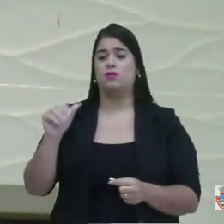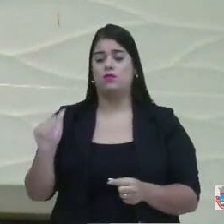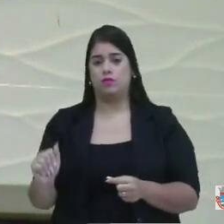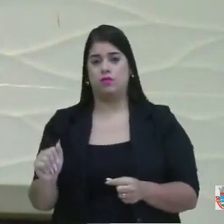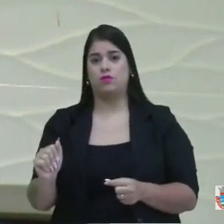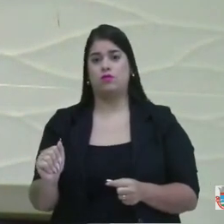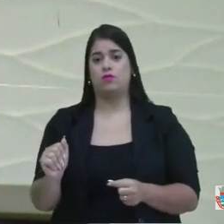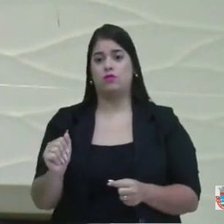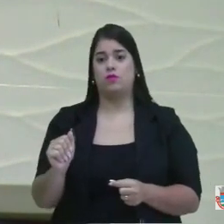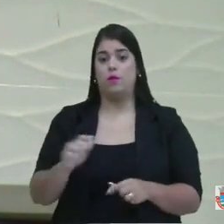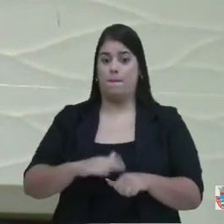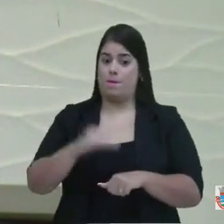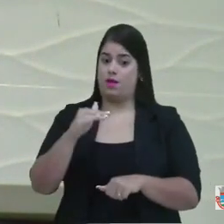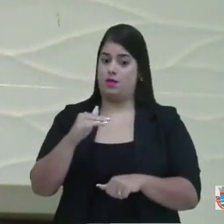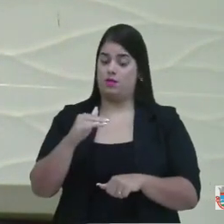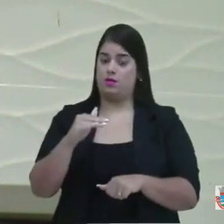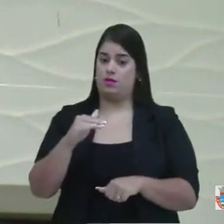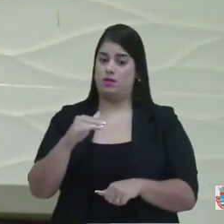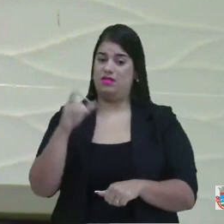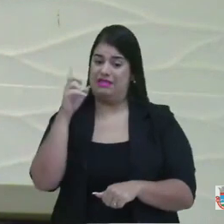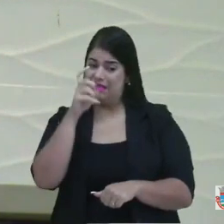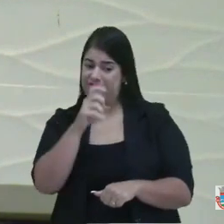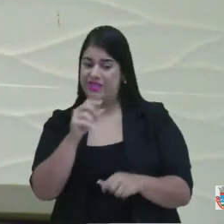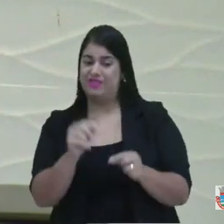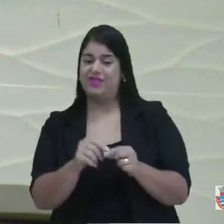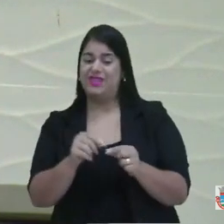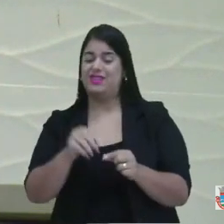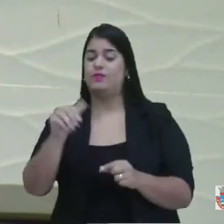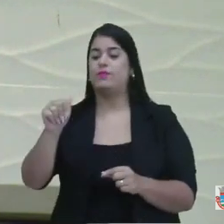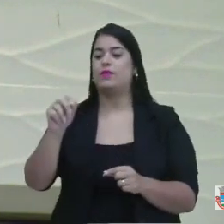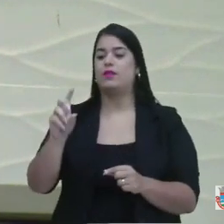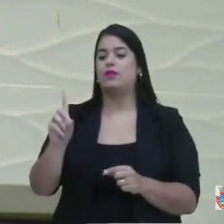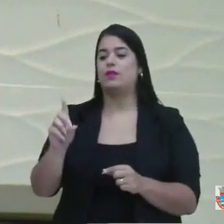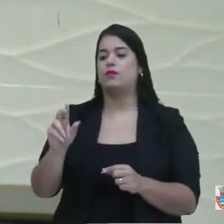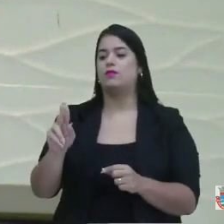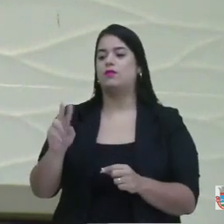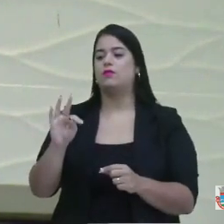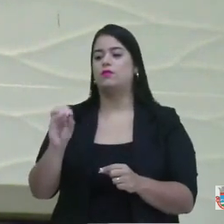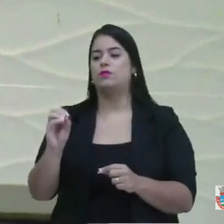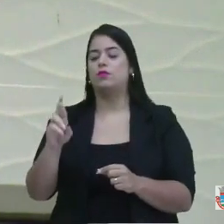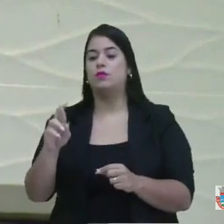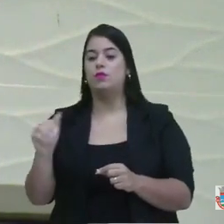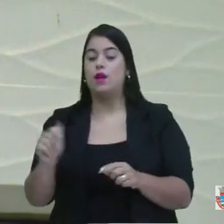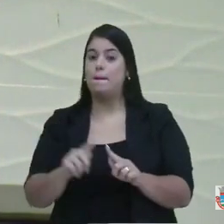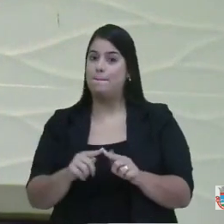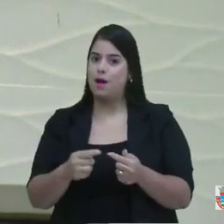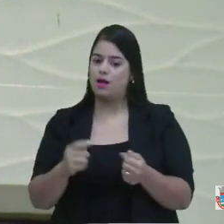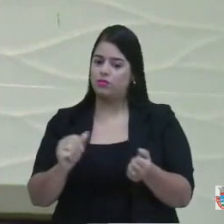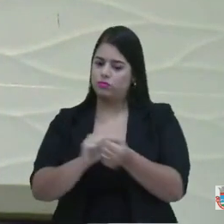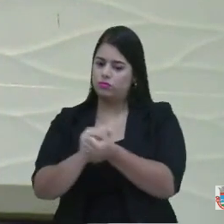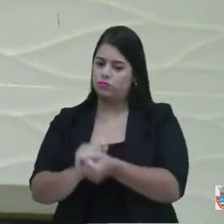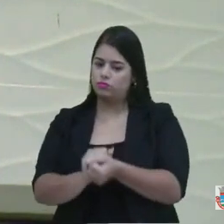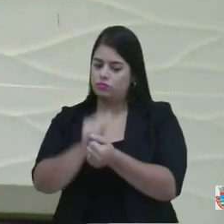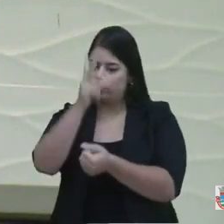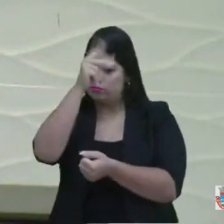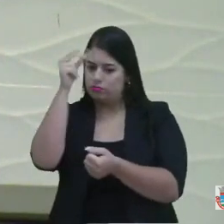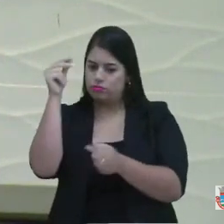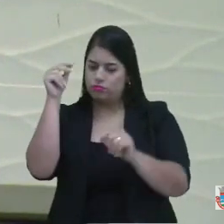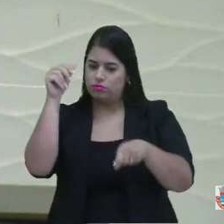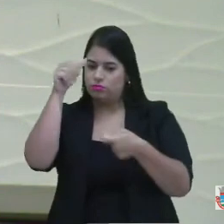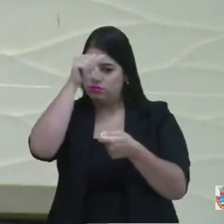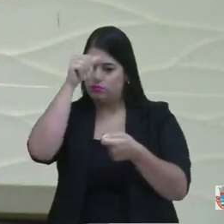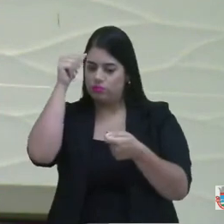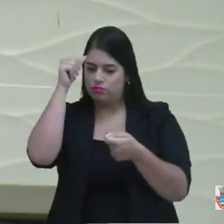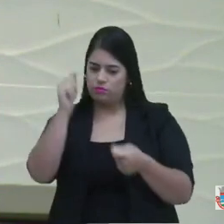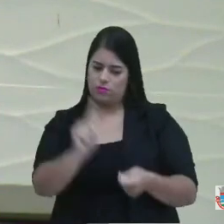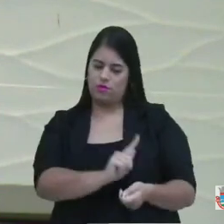principal, o mais difícil era fazer a adutora. E graças a Deus, junto com o prefeito Alexandre Batité, governo do estado,